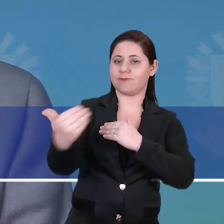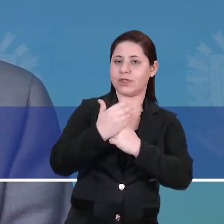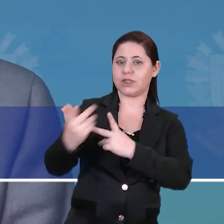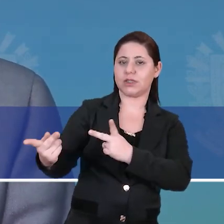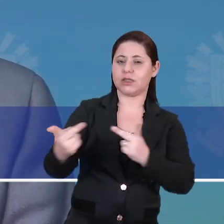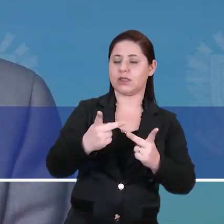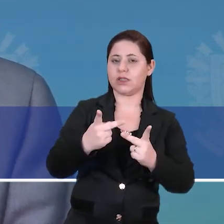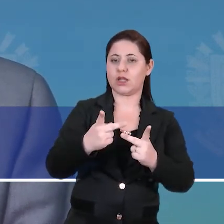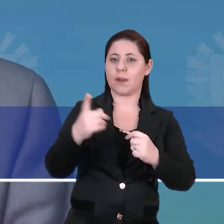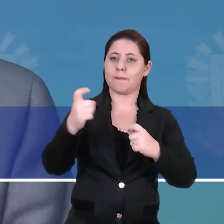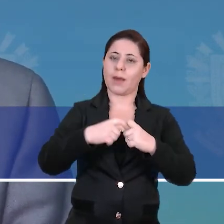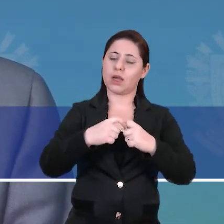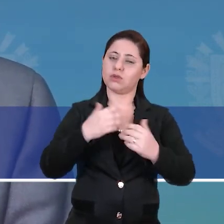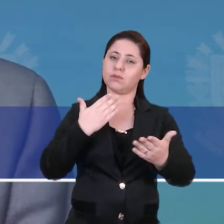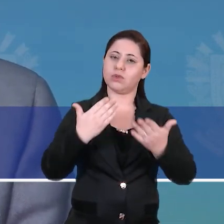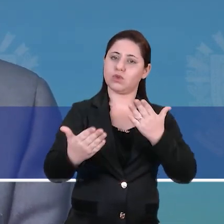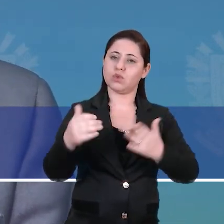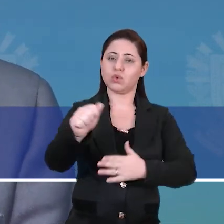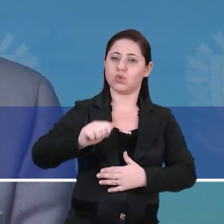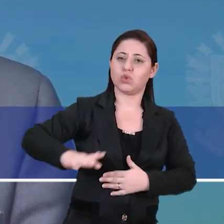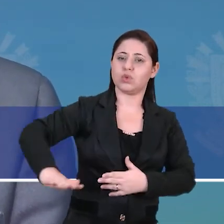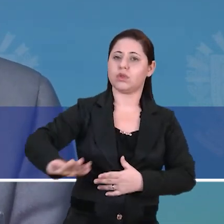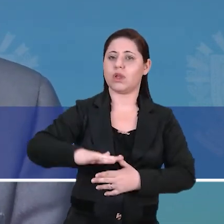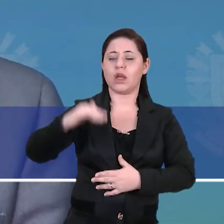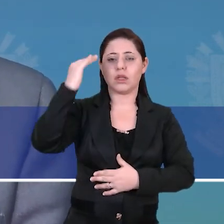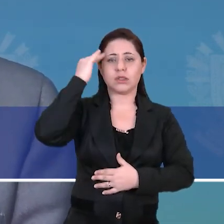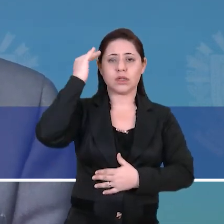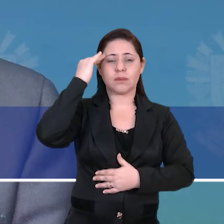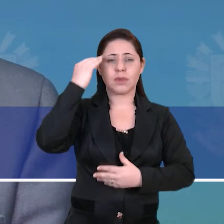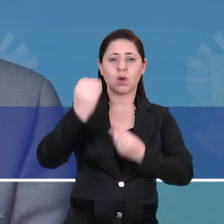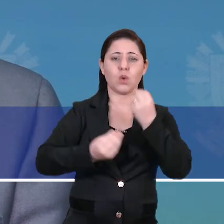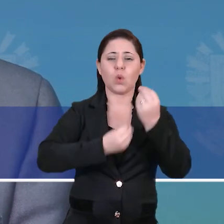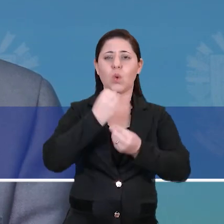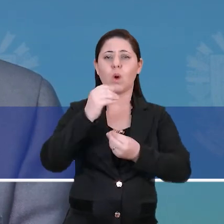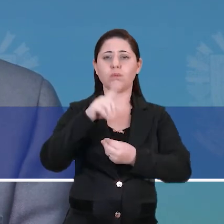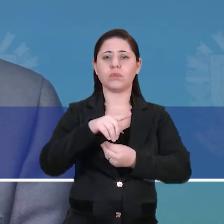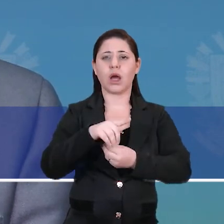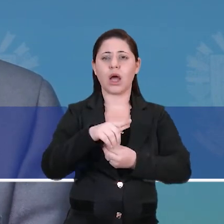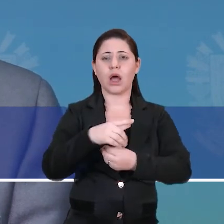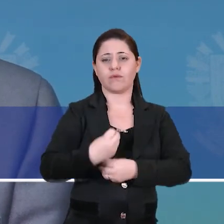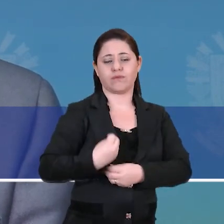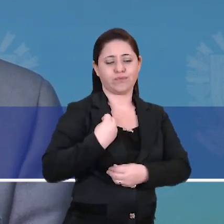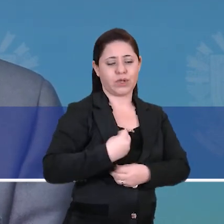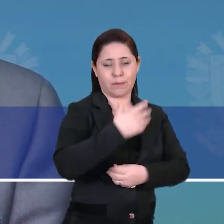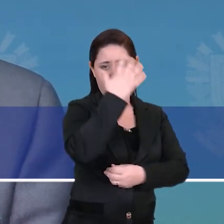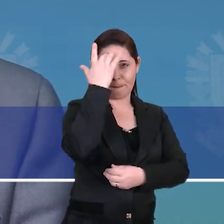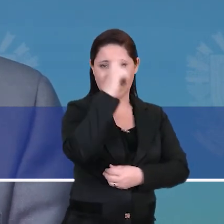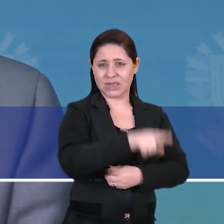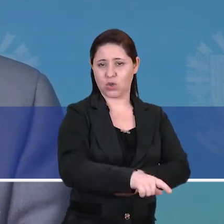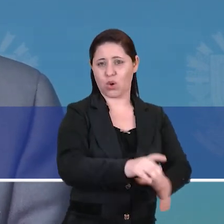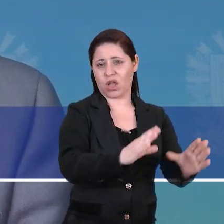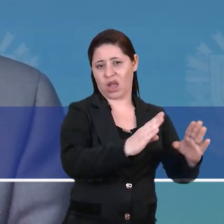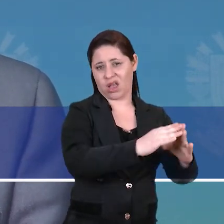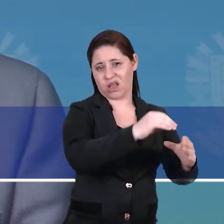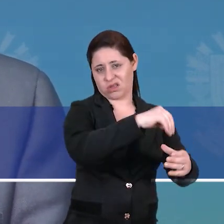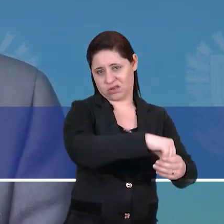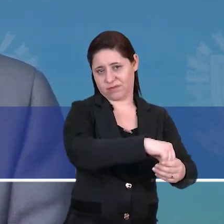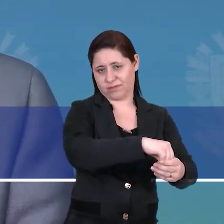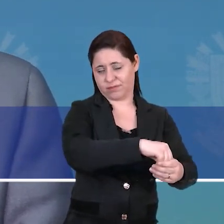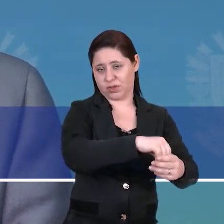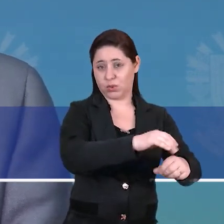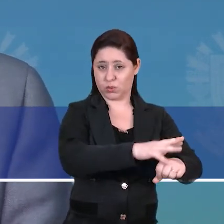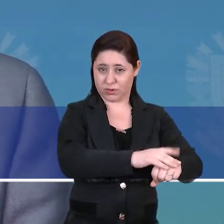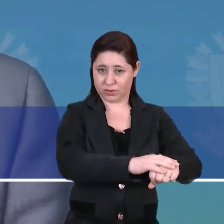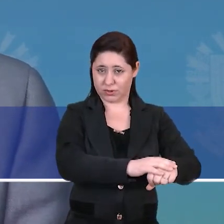de psicólogo, de assistente social, para saber a quantas anda a situação dessa pessoa. Porque muitas